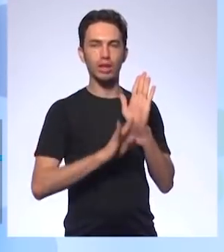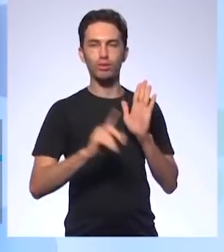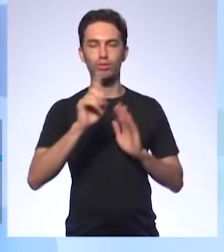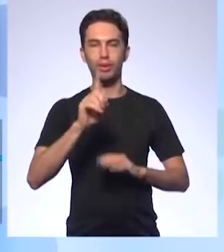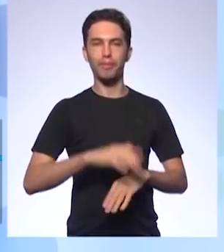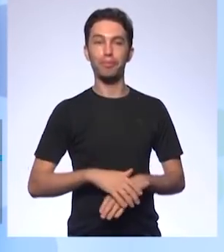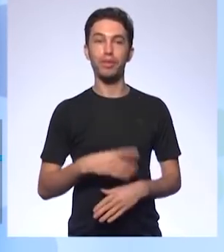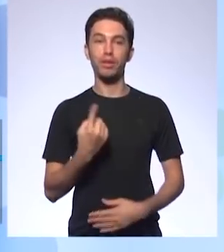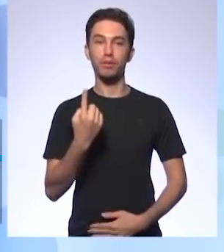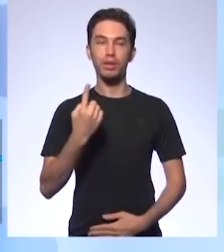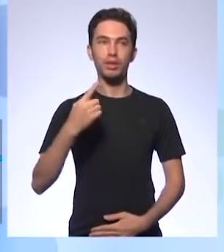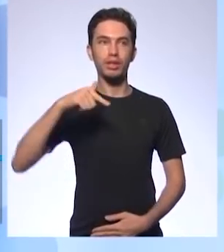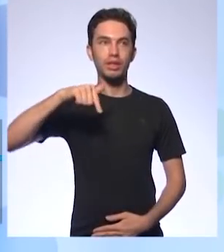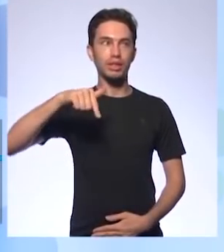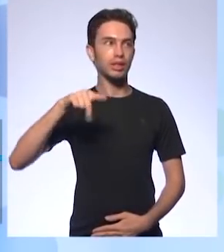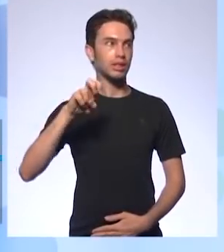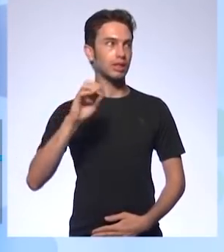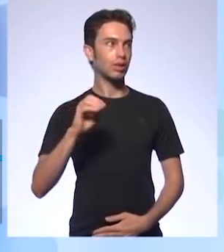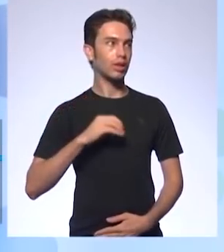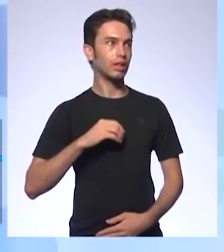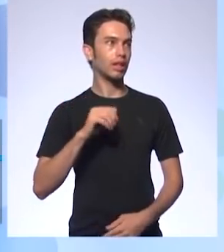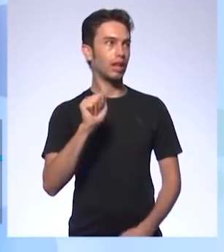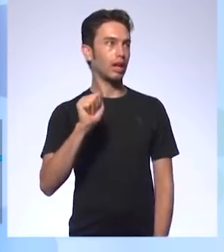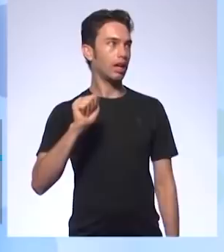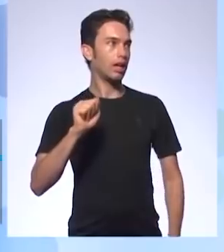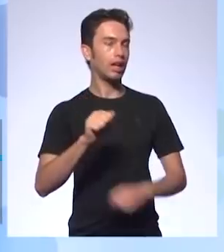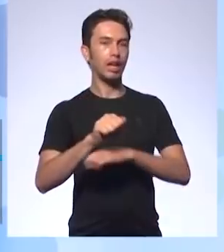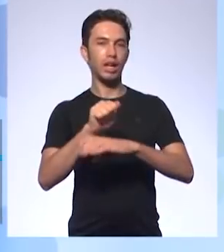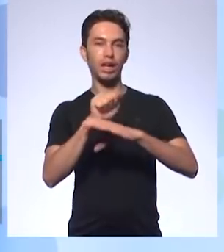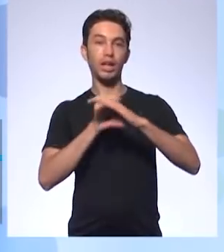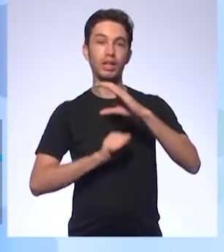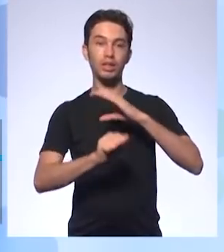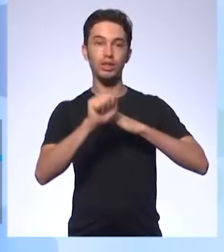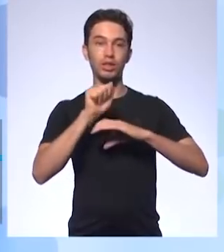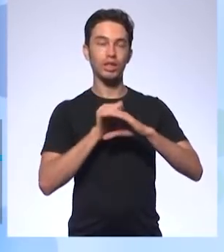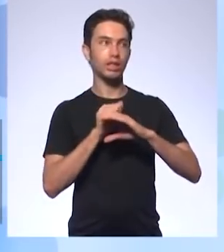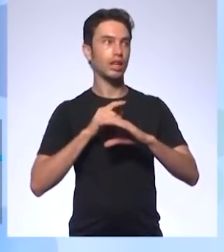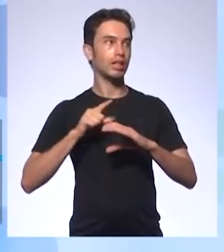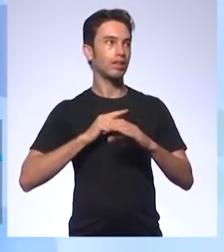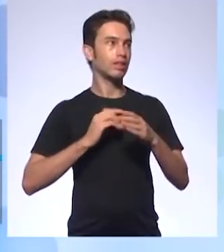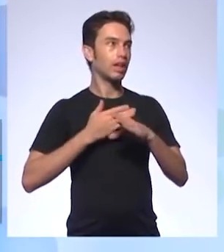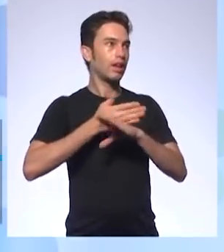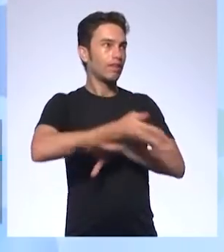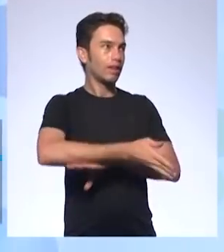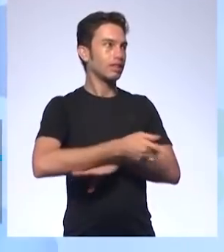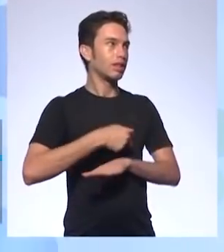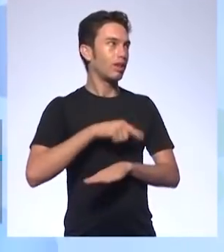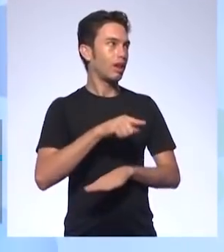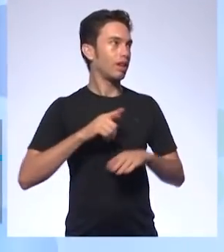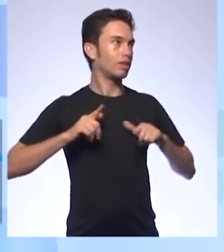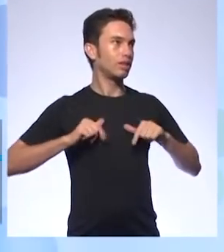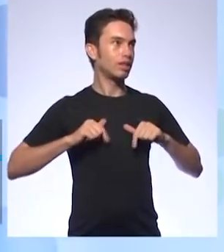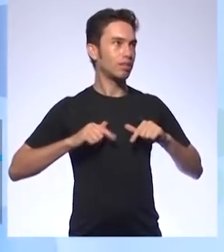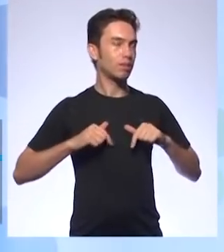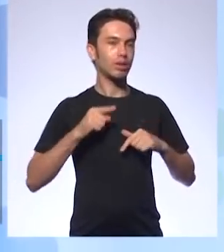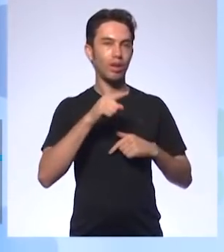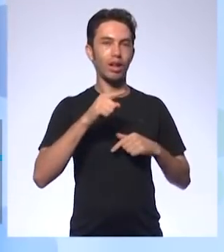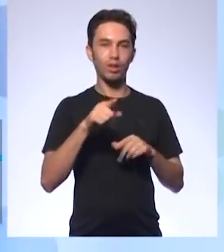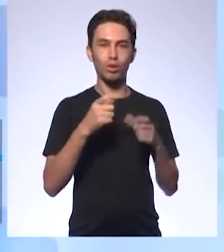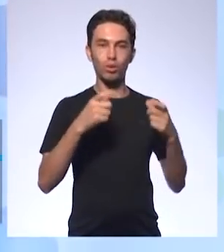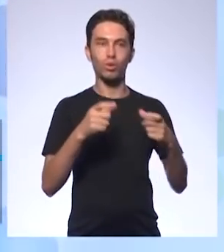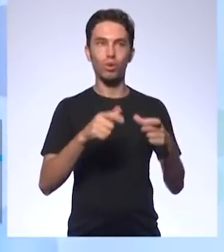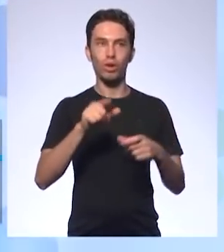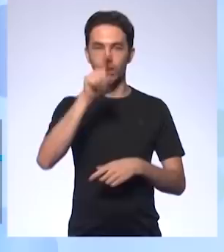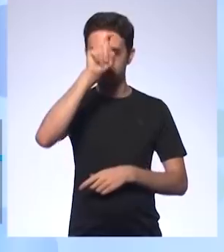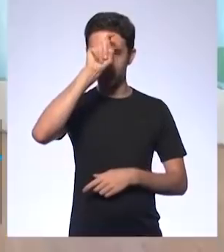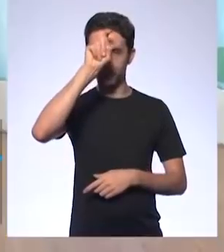em 1750 a.C., nós tivemos a invasão dos Hicsos lá no Egito. Então, um povo chamado Hicsos invadiu o Egito. Aí,